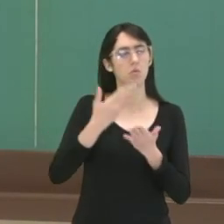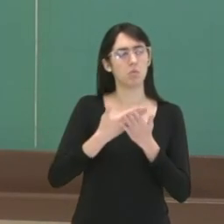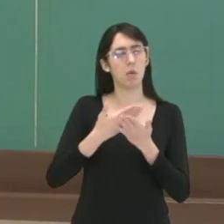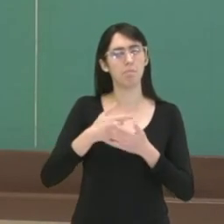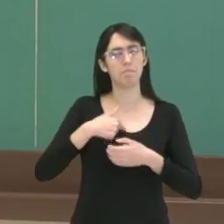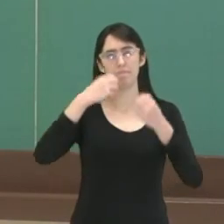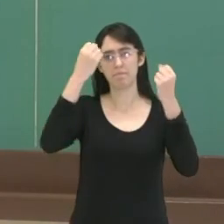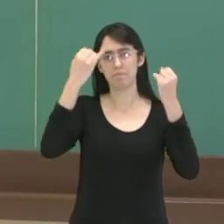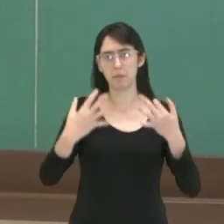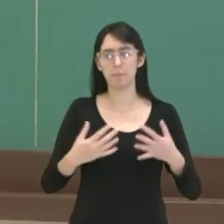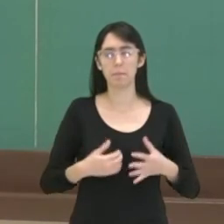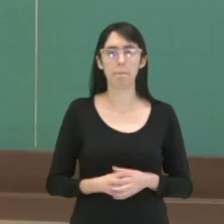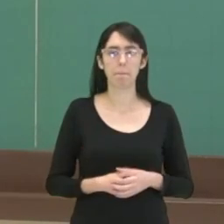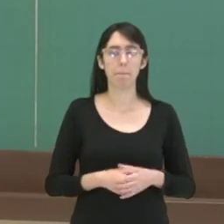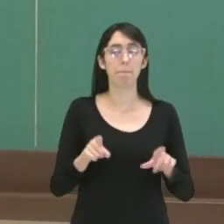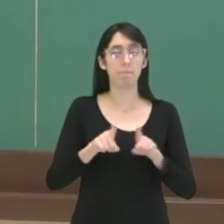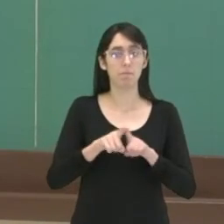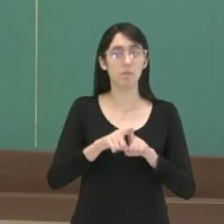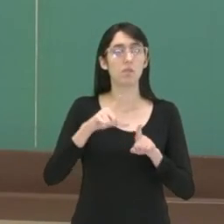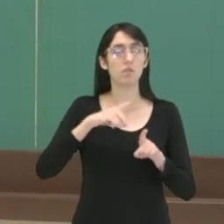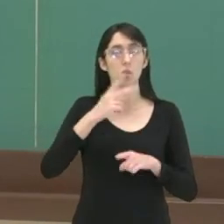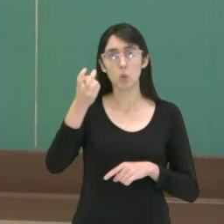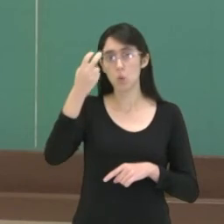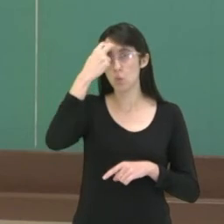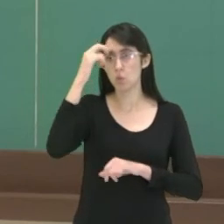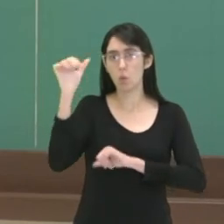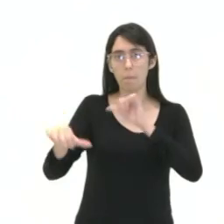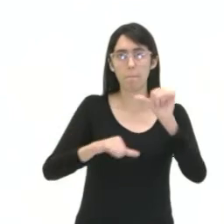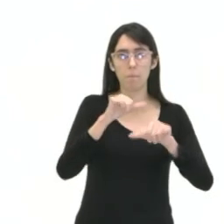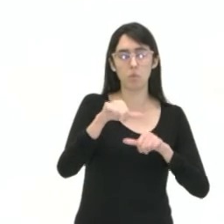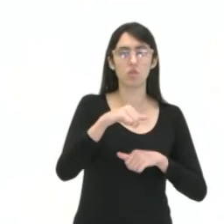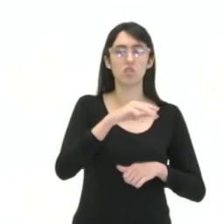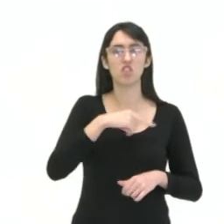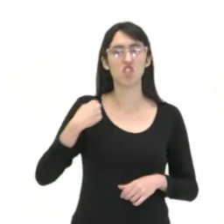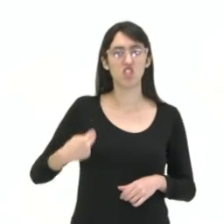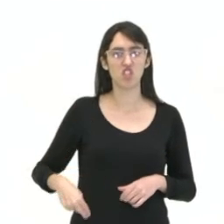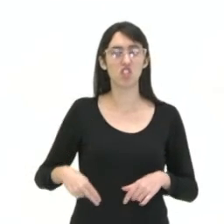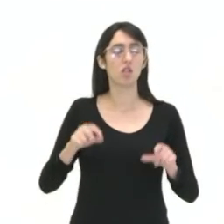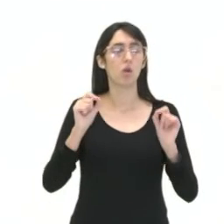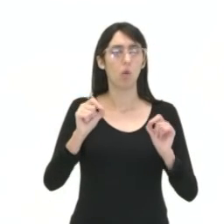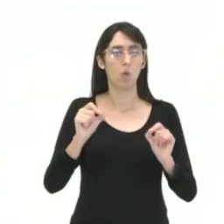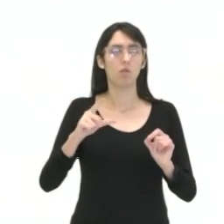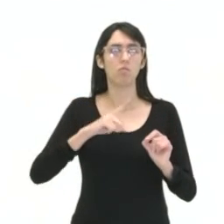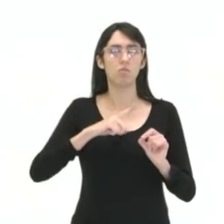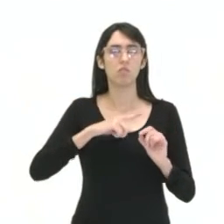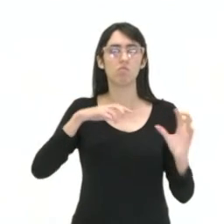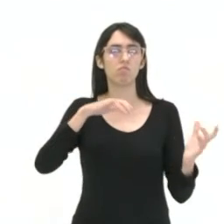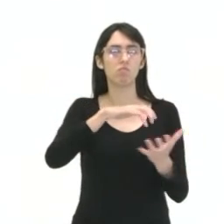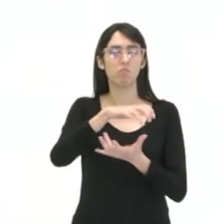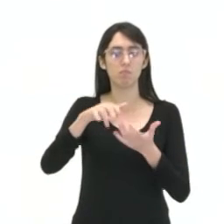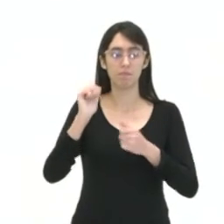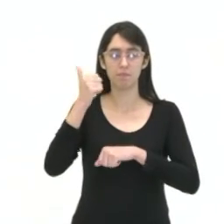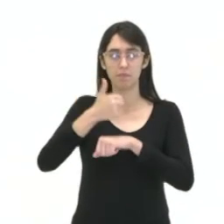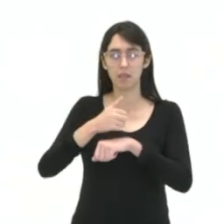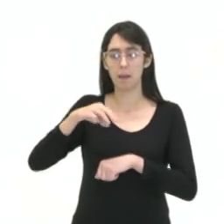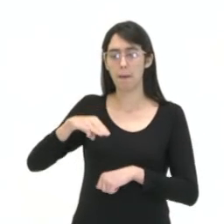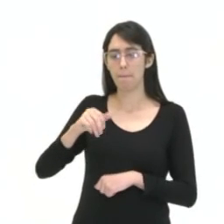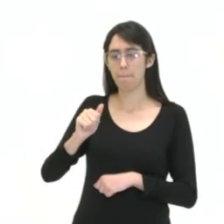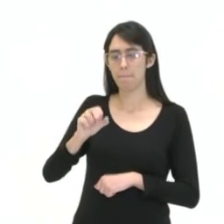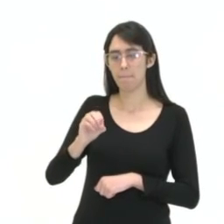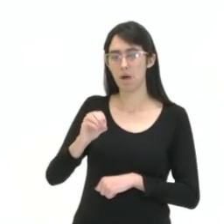aula. Além da Revolução Cultural, que acontece na China, que vai ser um movimento liderado por Mao Tse-tung.